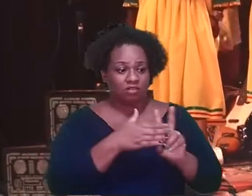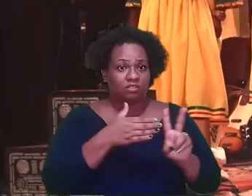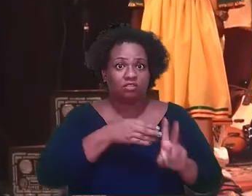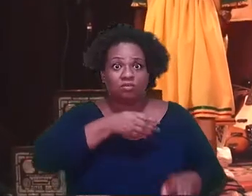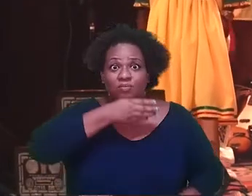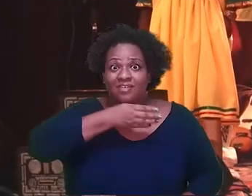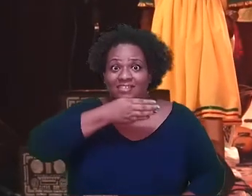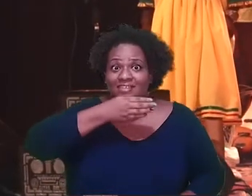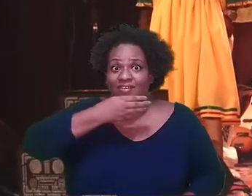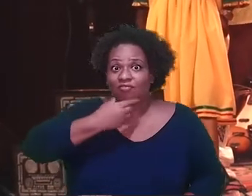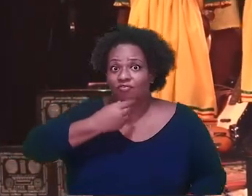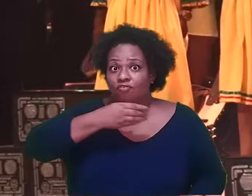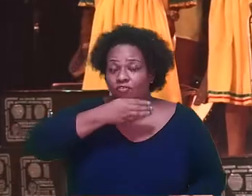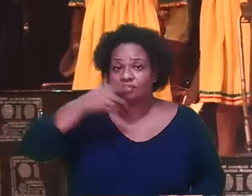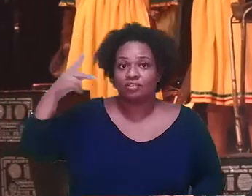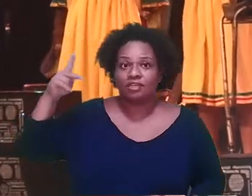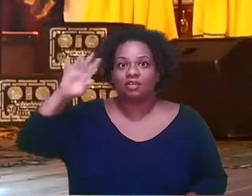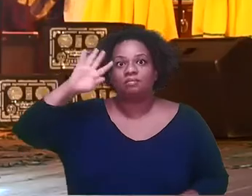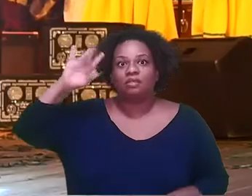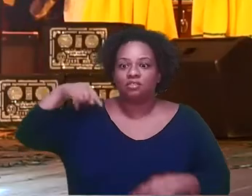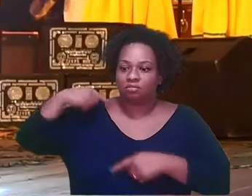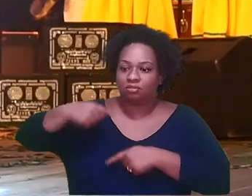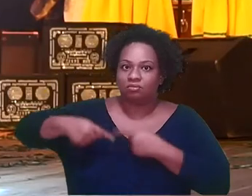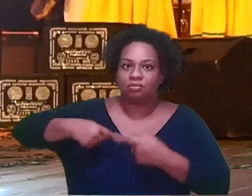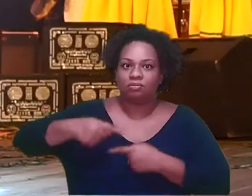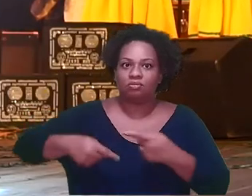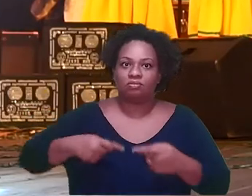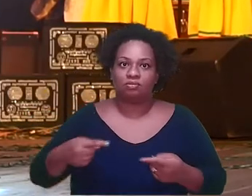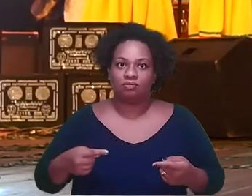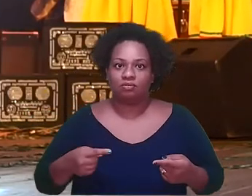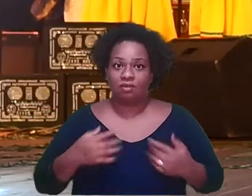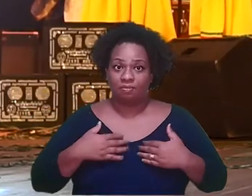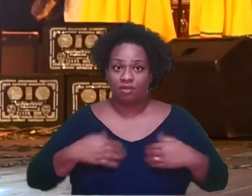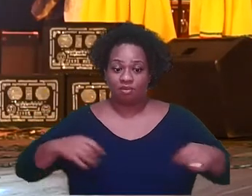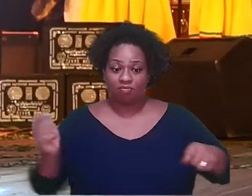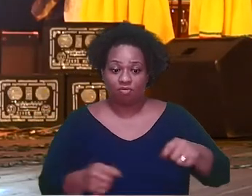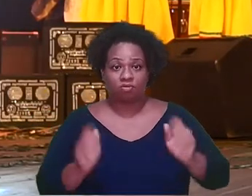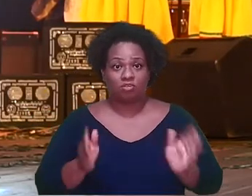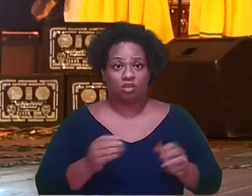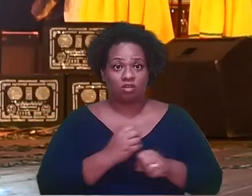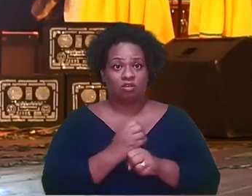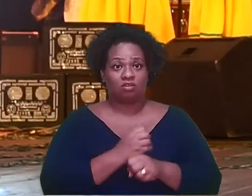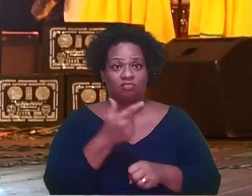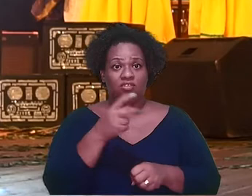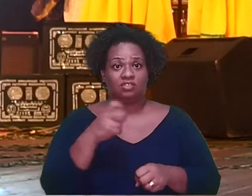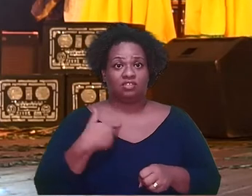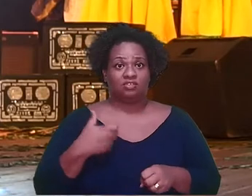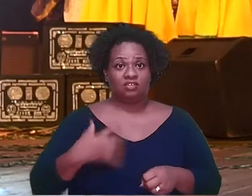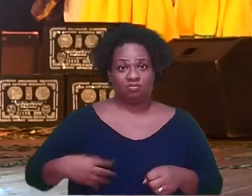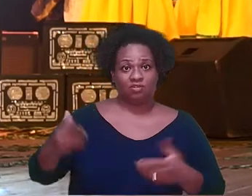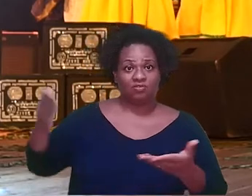a idade desses meus filhos aqui. E eu resgatei porque ela estava parada. Porque a família não tinha autoestima. Porque